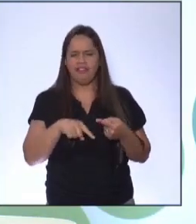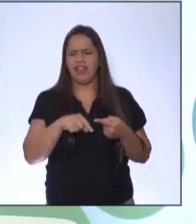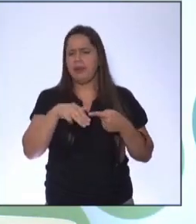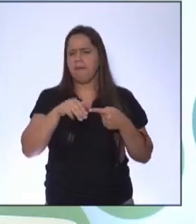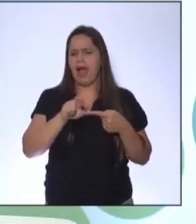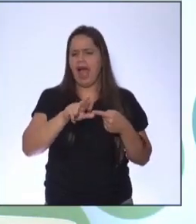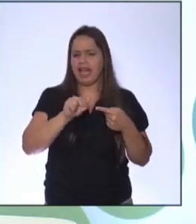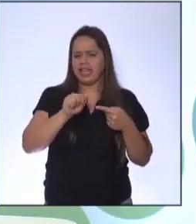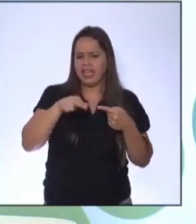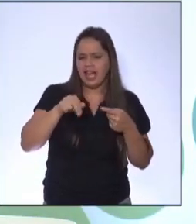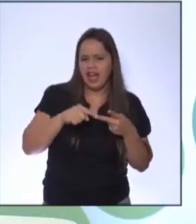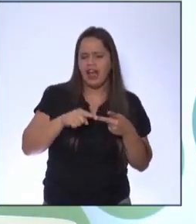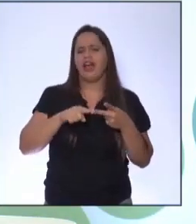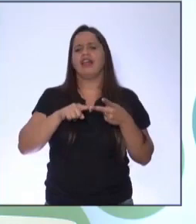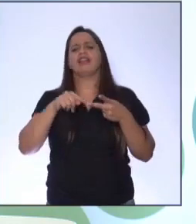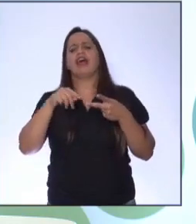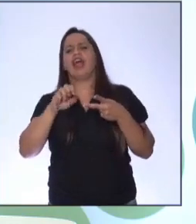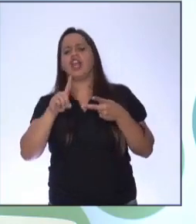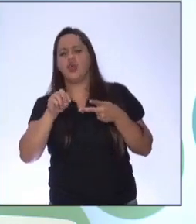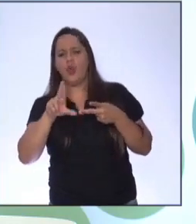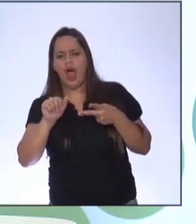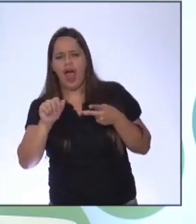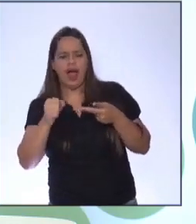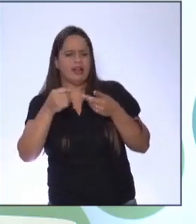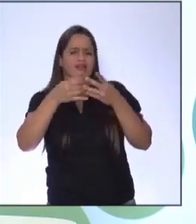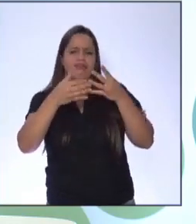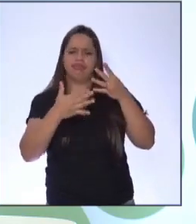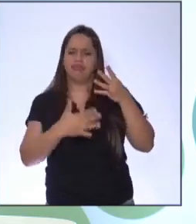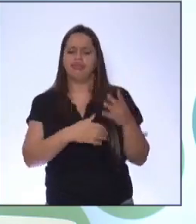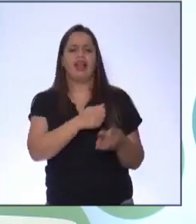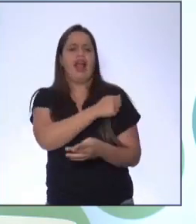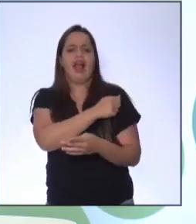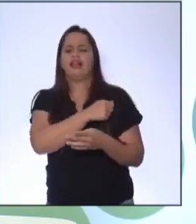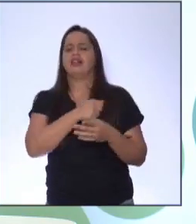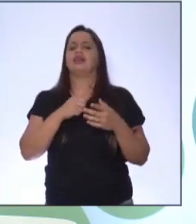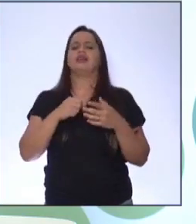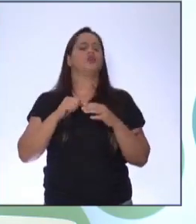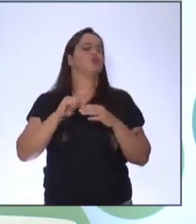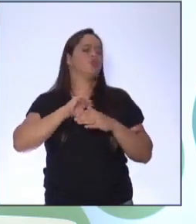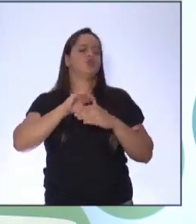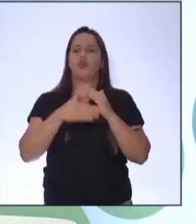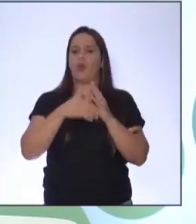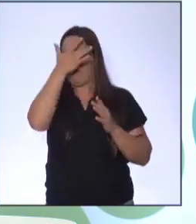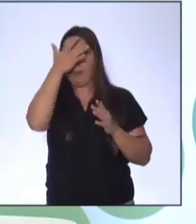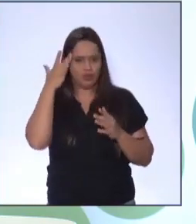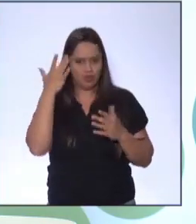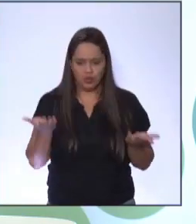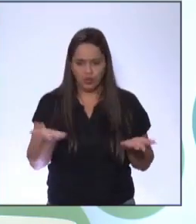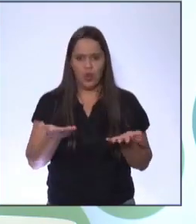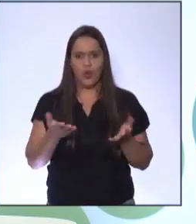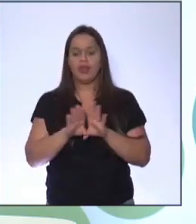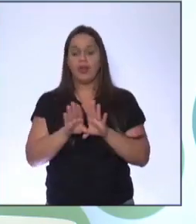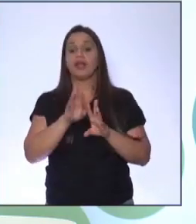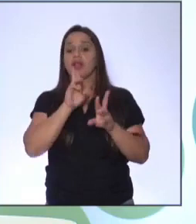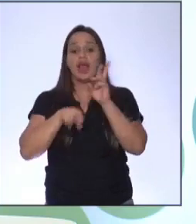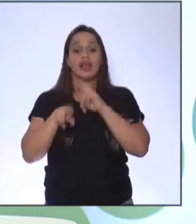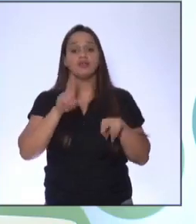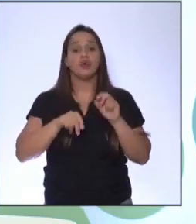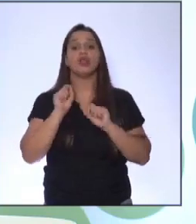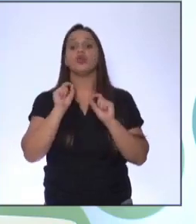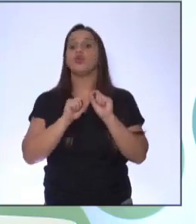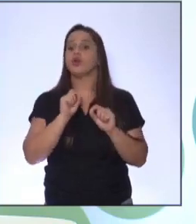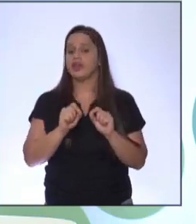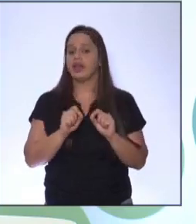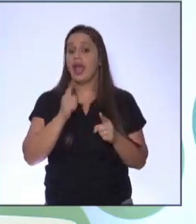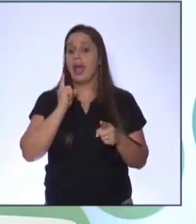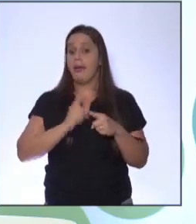Eduarda, Thaís, Heloísa, o Arthur, Isabela, Guilherme, o Augusto. Eles estão falando assim que é porque eles